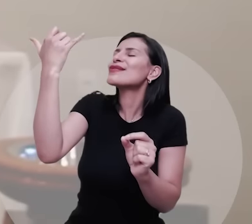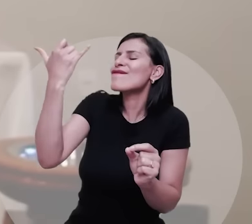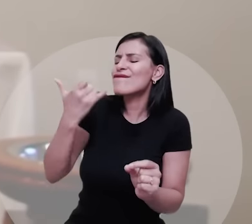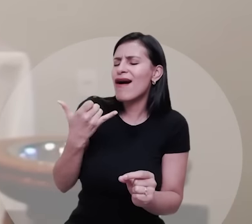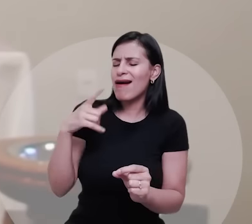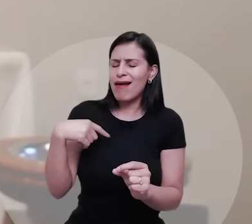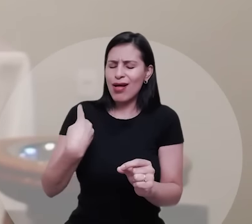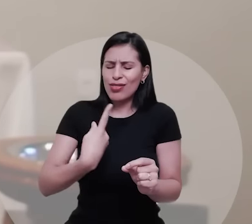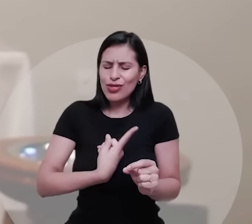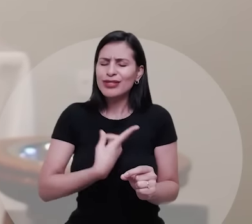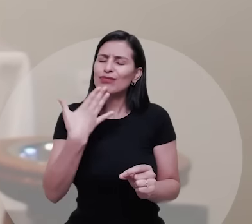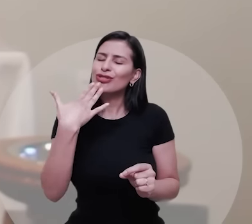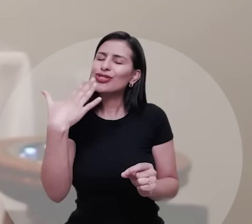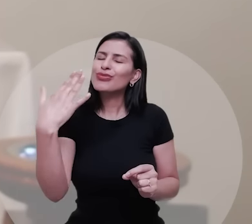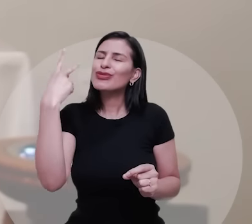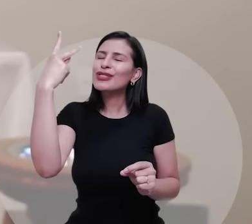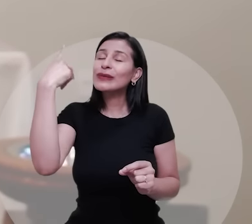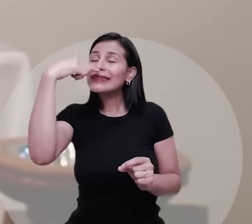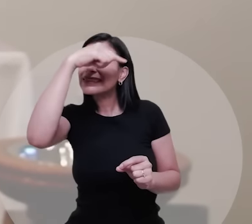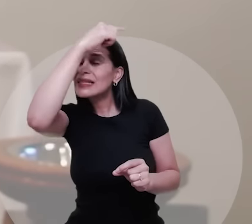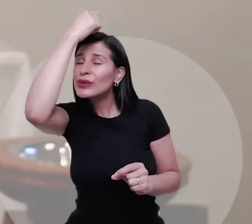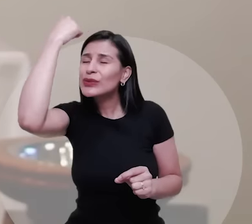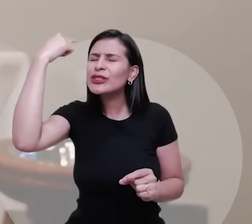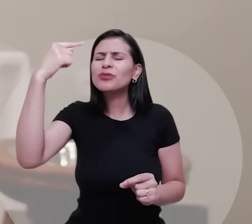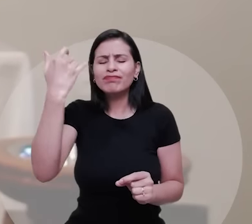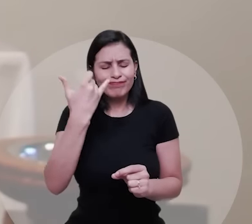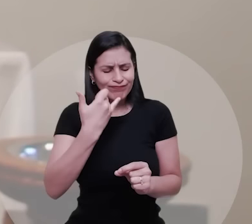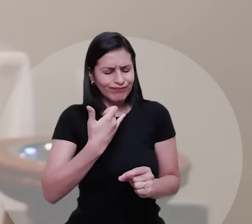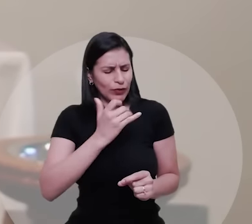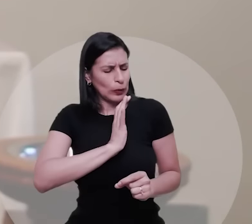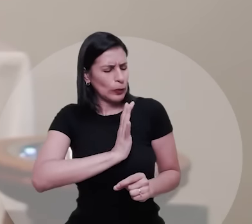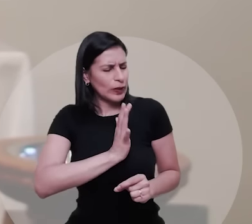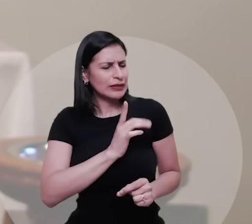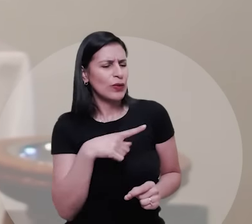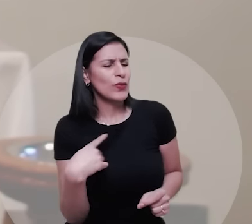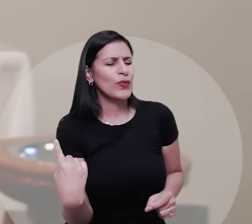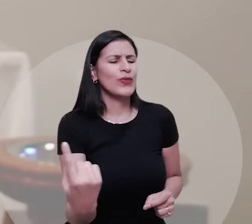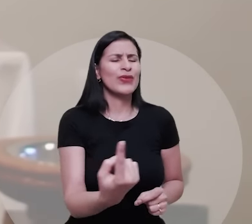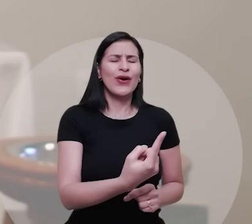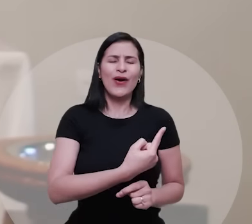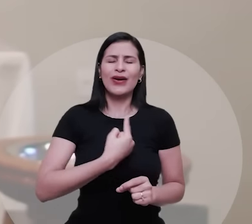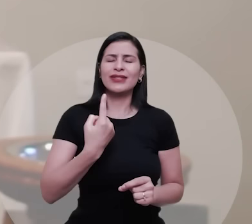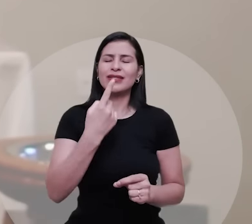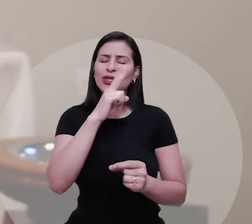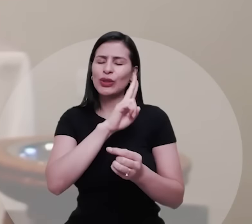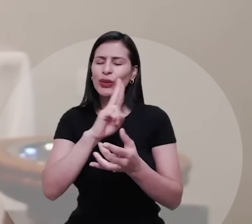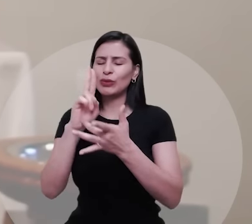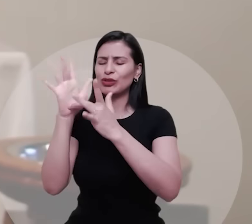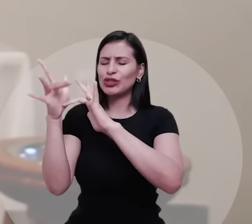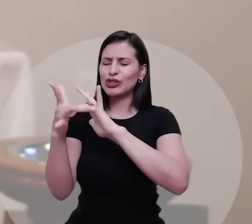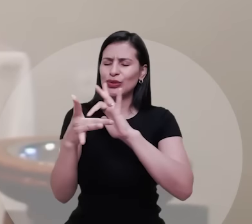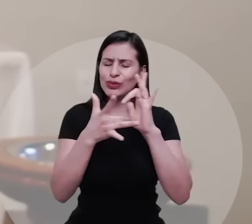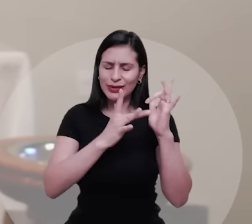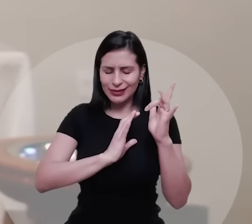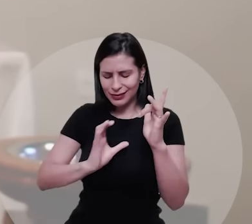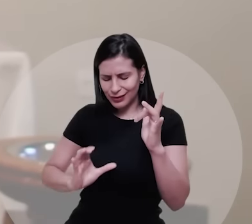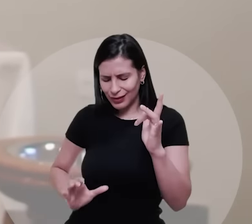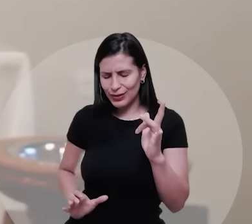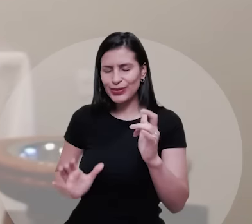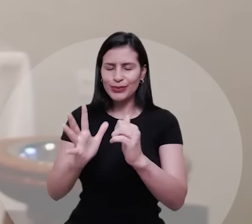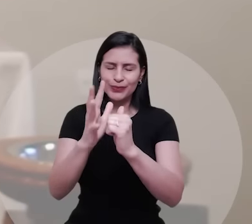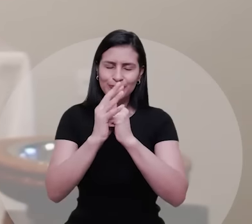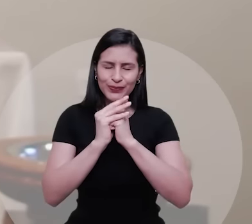Salmo 29, cremos que toda a Tua voz é poderosa. Por